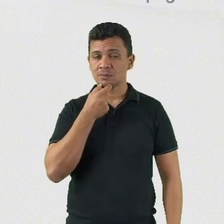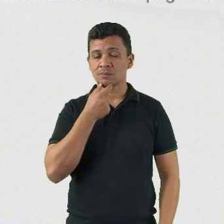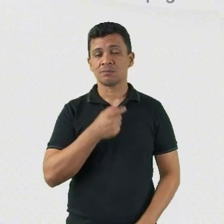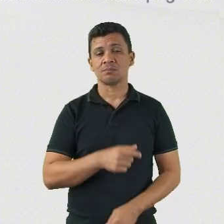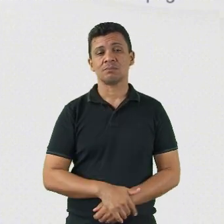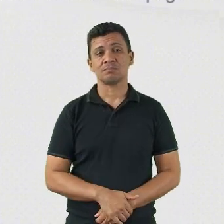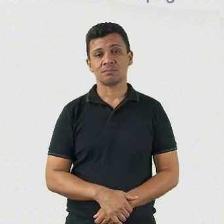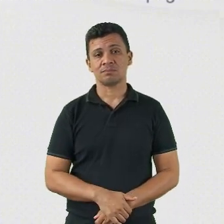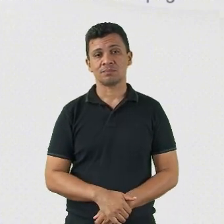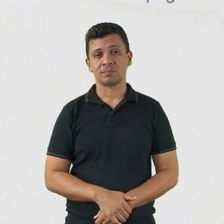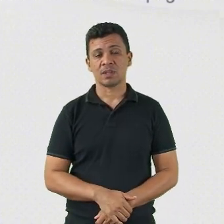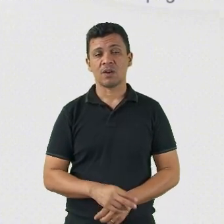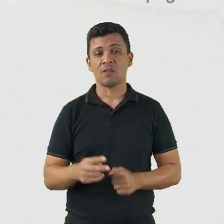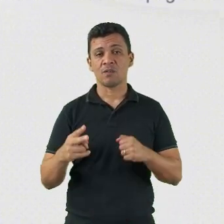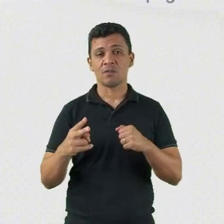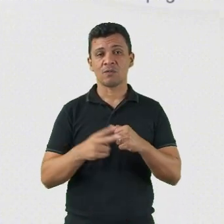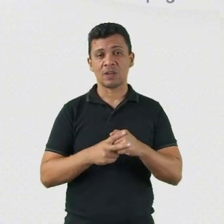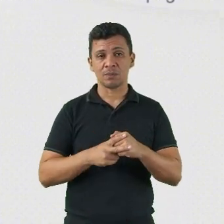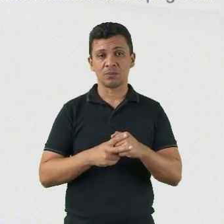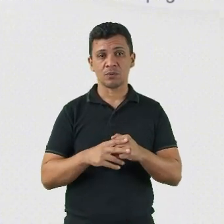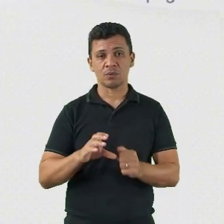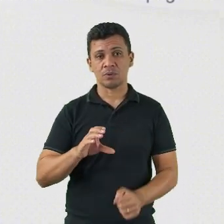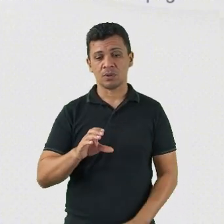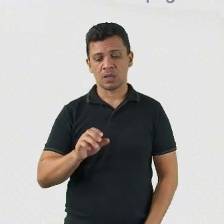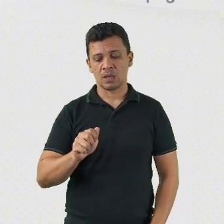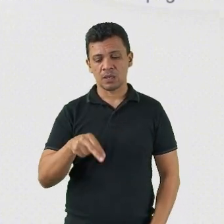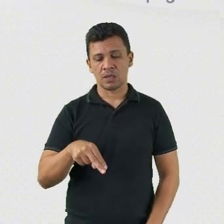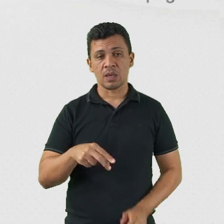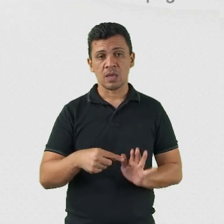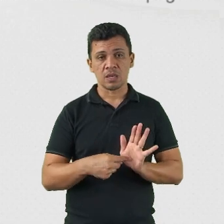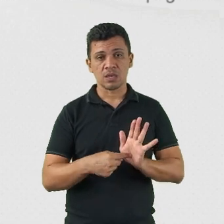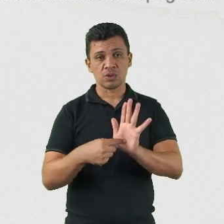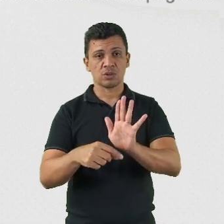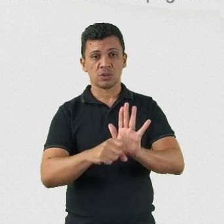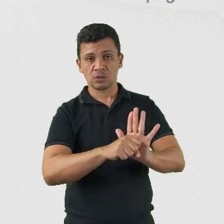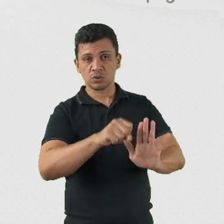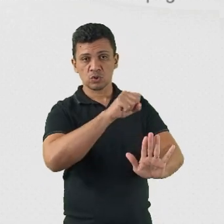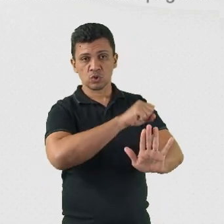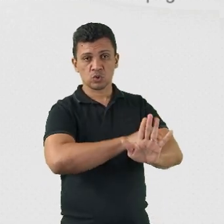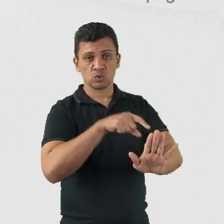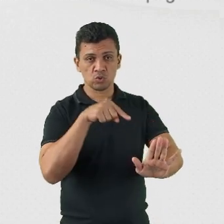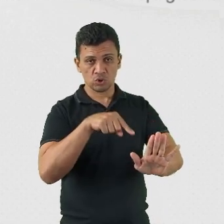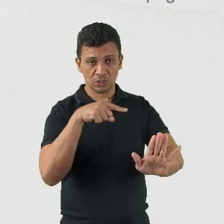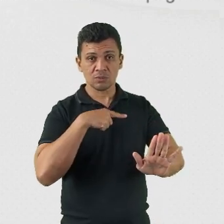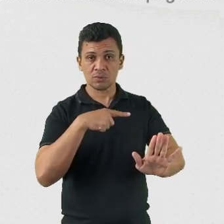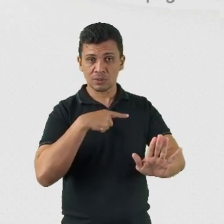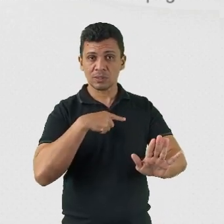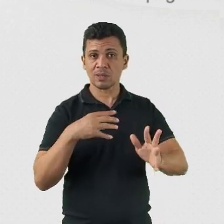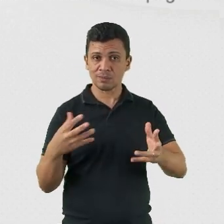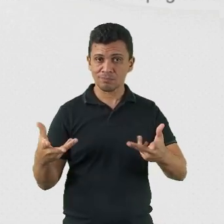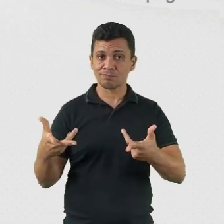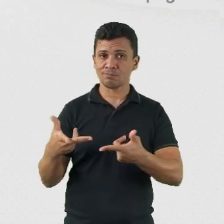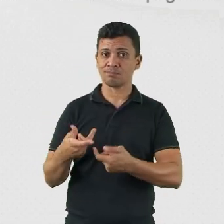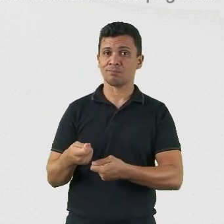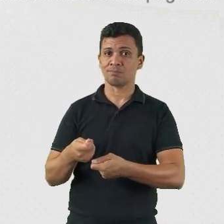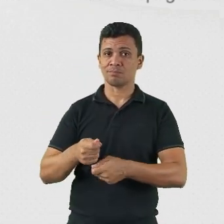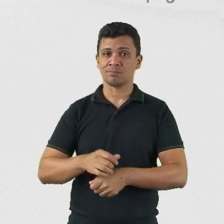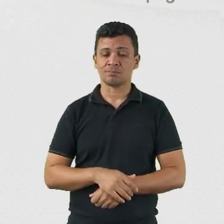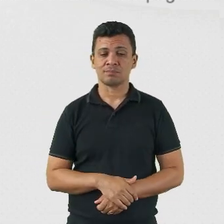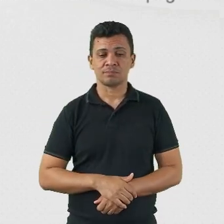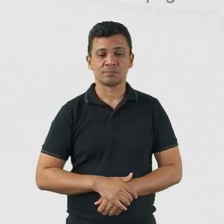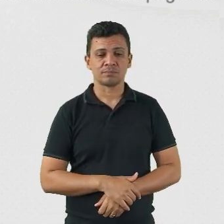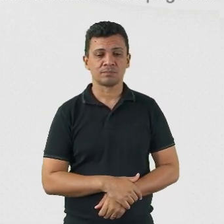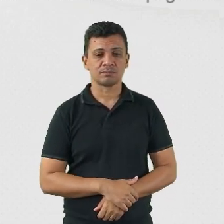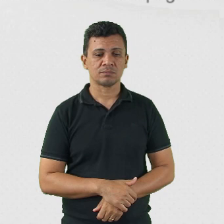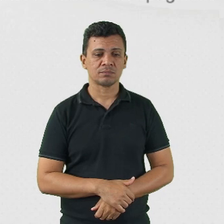Então, esse verbo está indicando que esse sujeito tem essa habilidade. I can